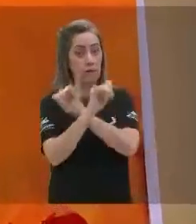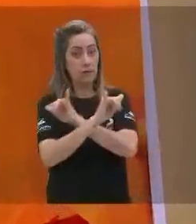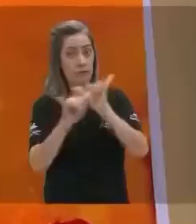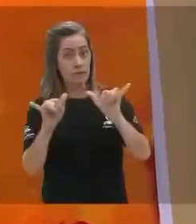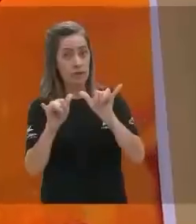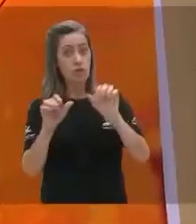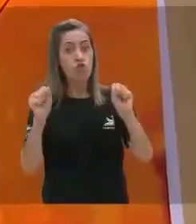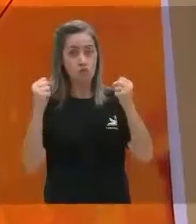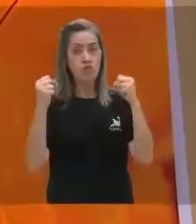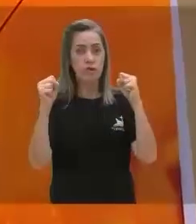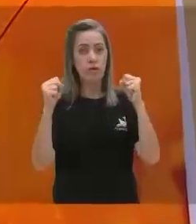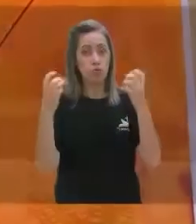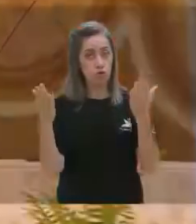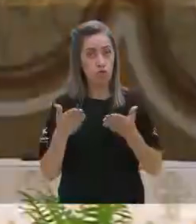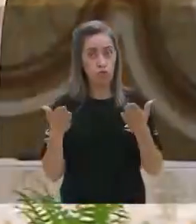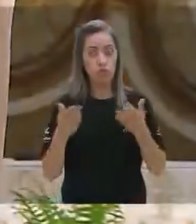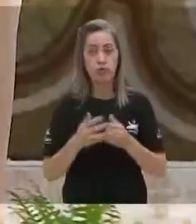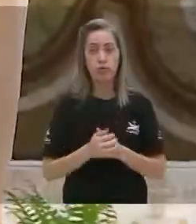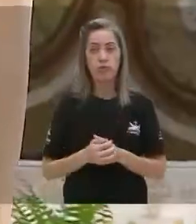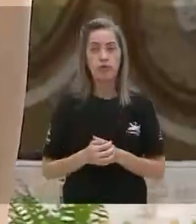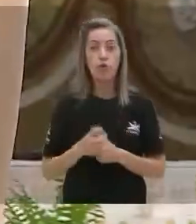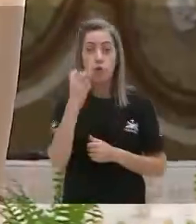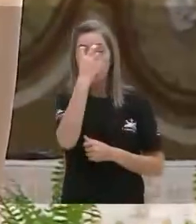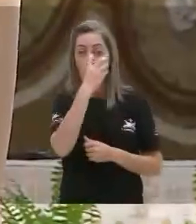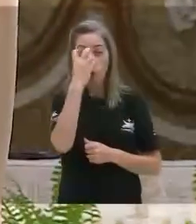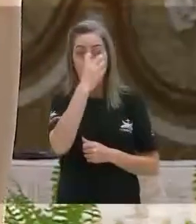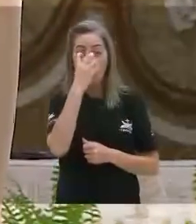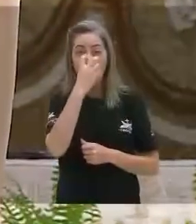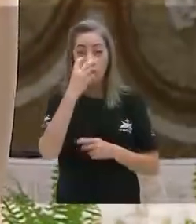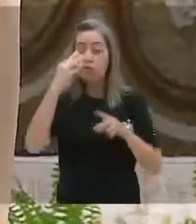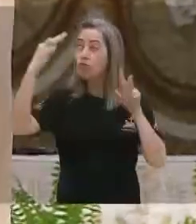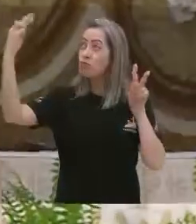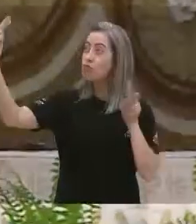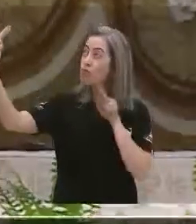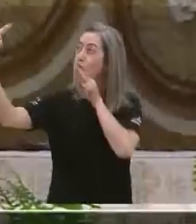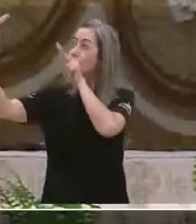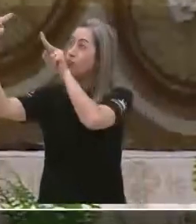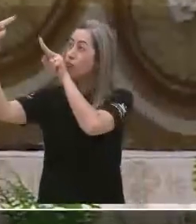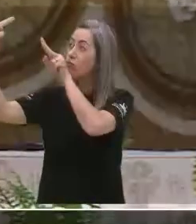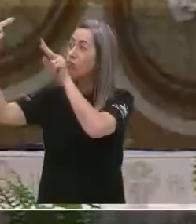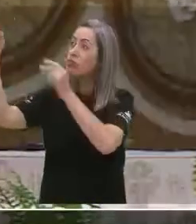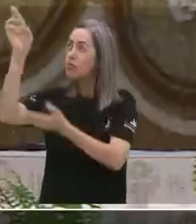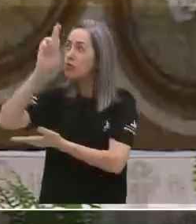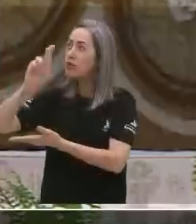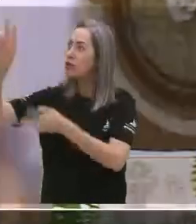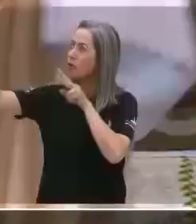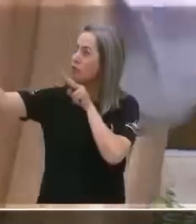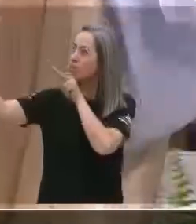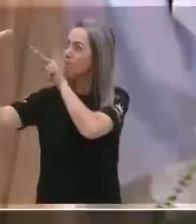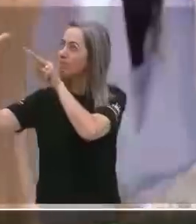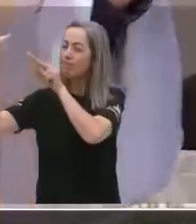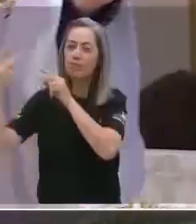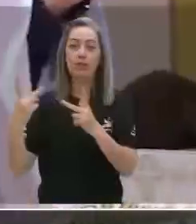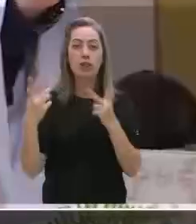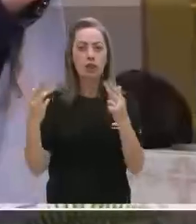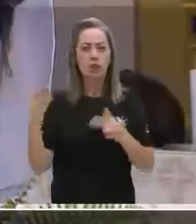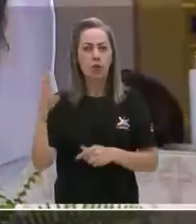nos Salmos, os meus olhos estão fixos no Senhor, como o